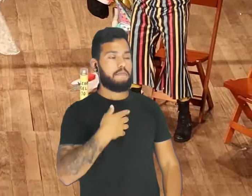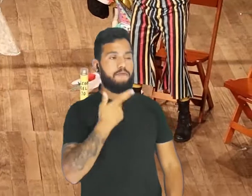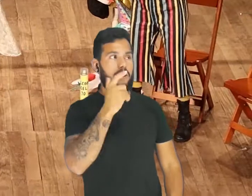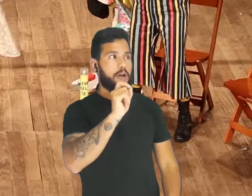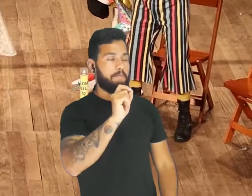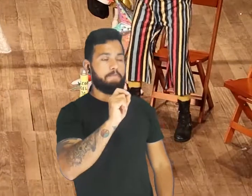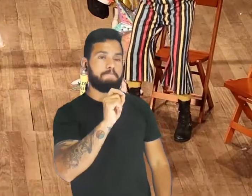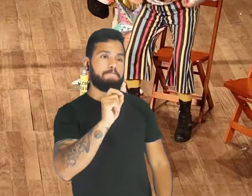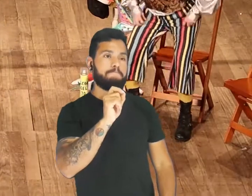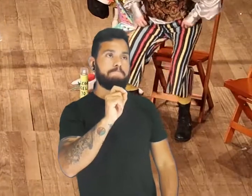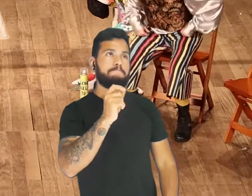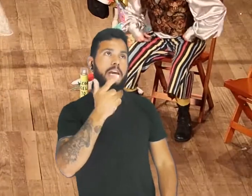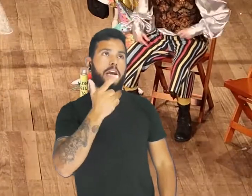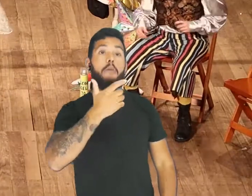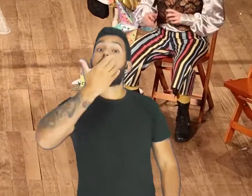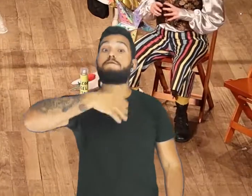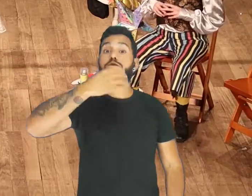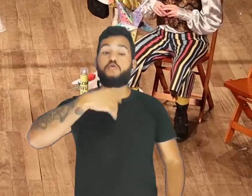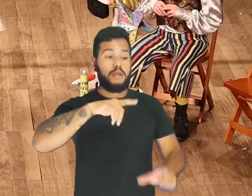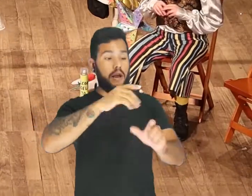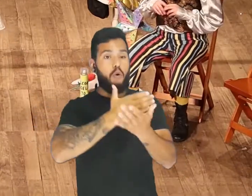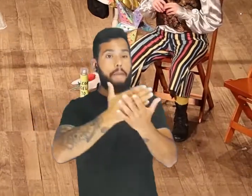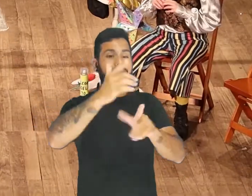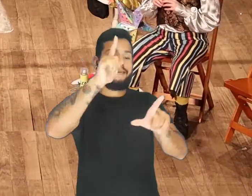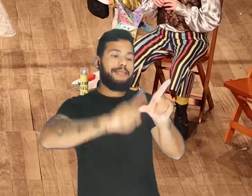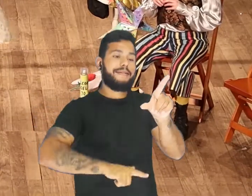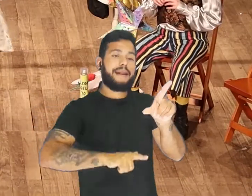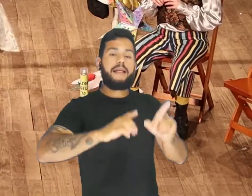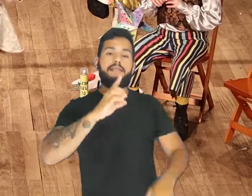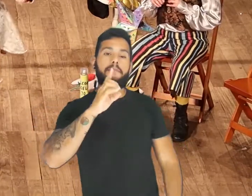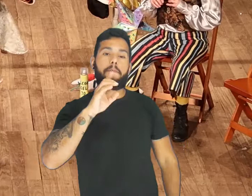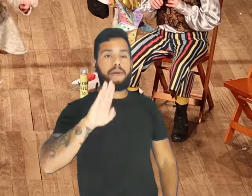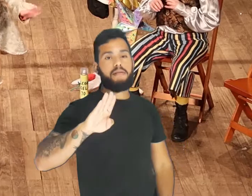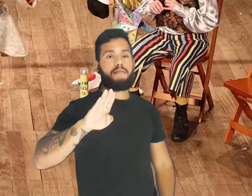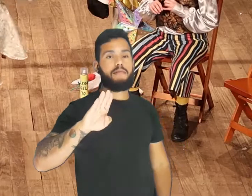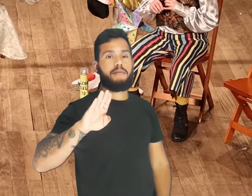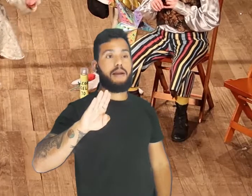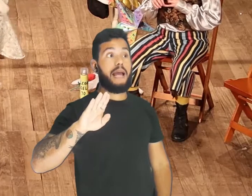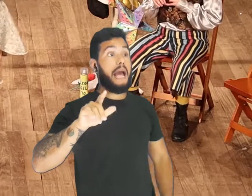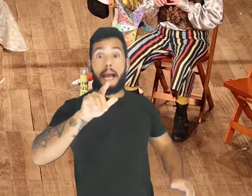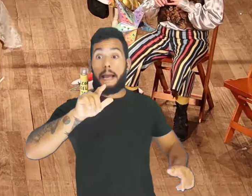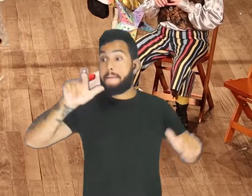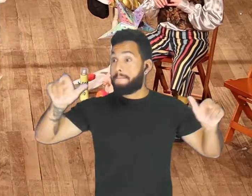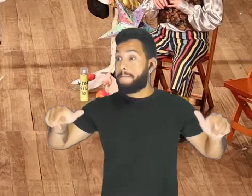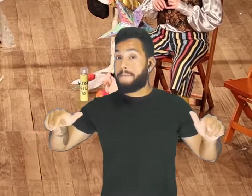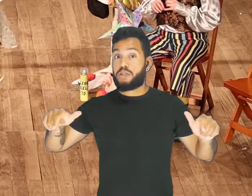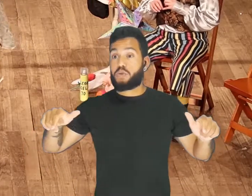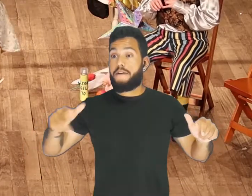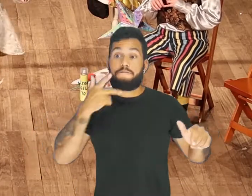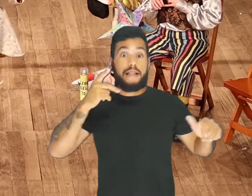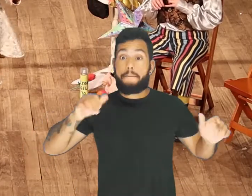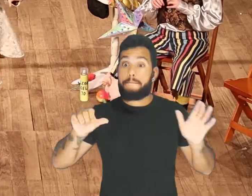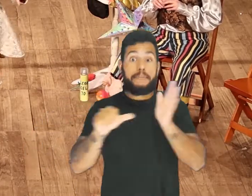no stop... No stop, a gente tinha que falar, por exemplo, assim, uma fruta com a letra B,